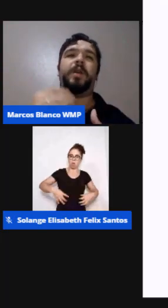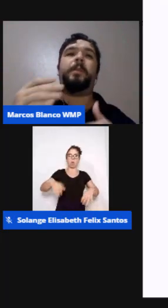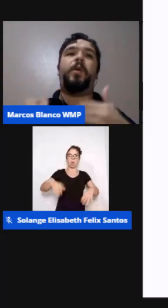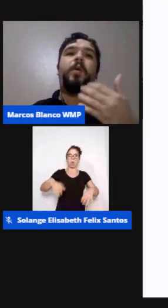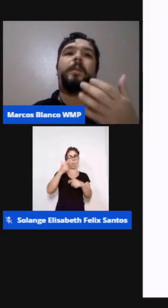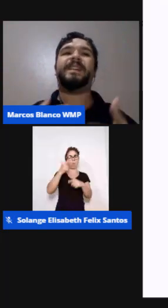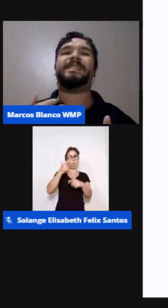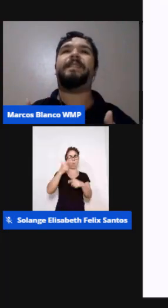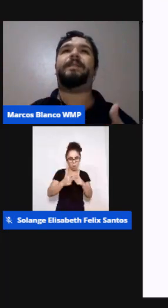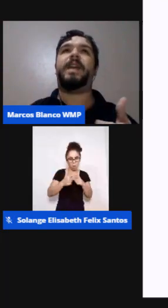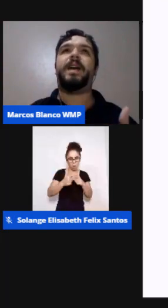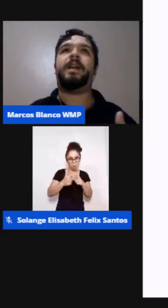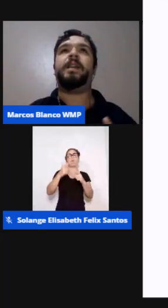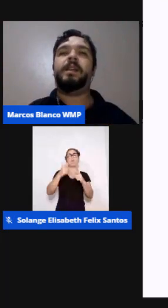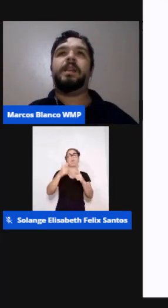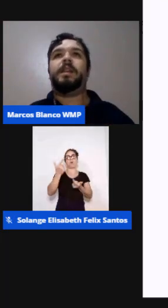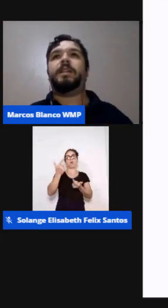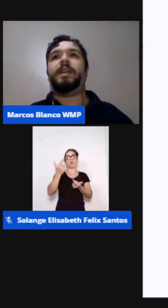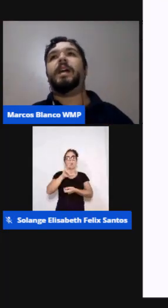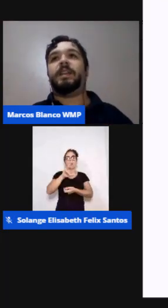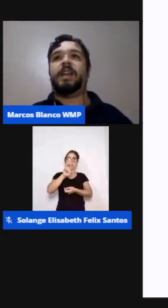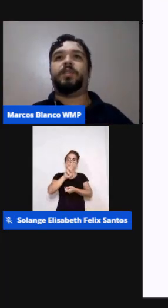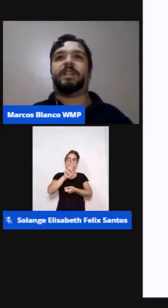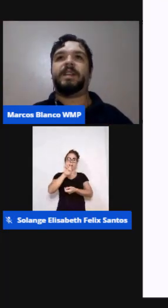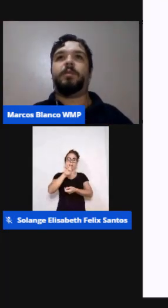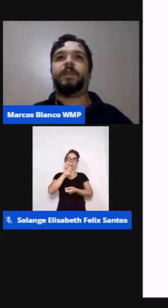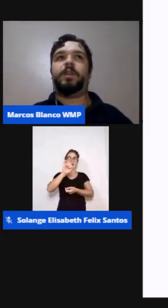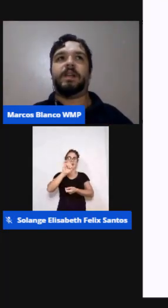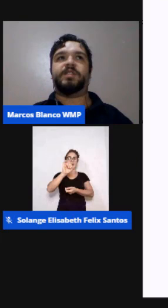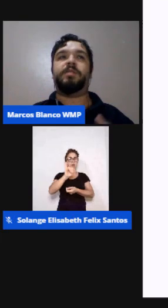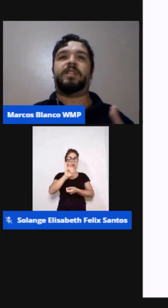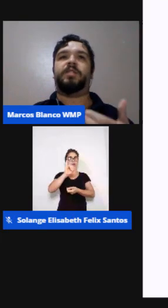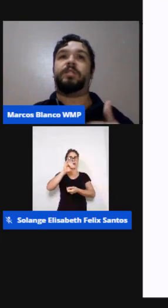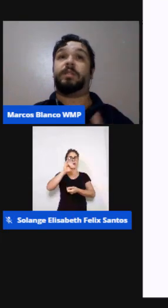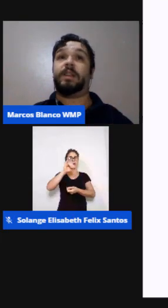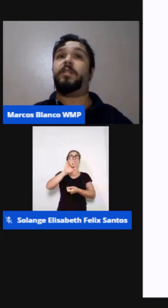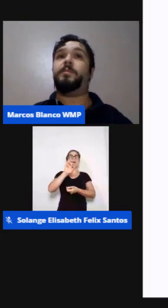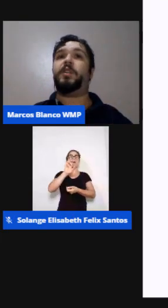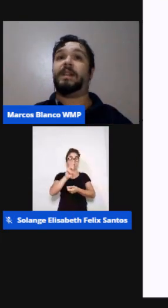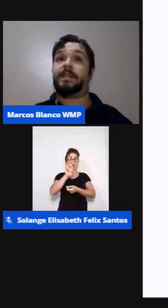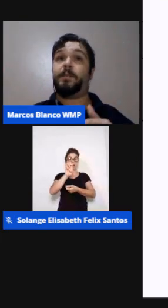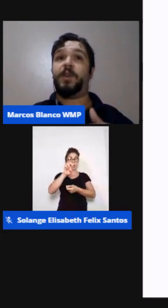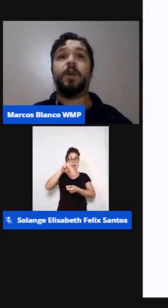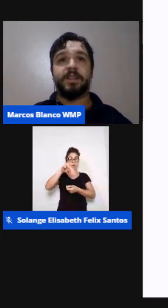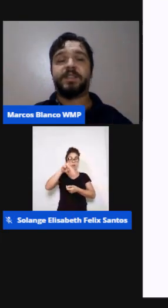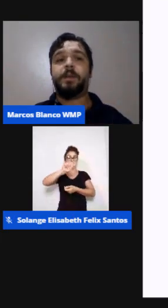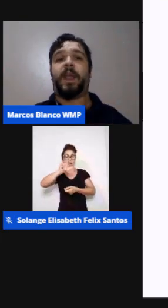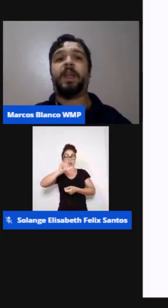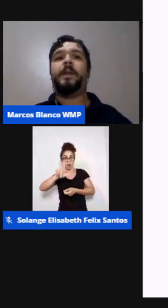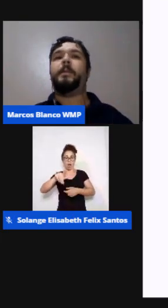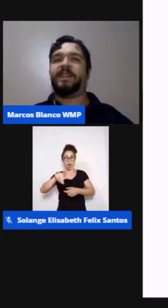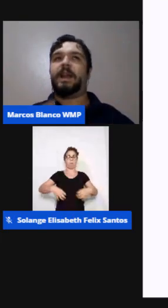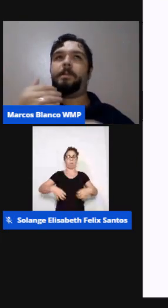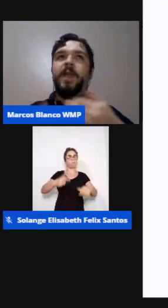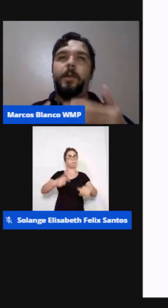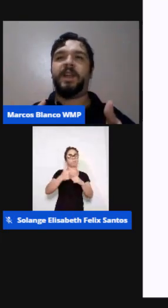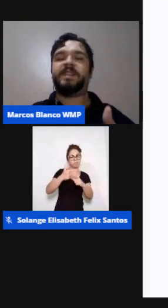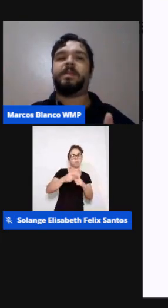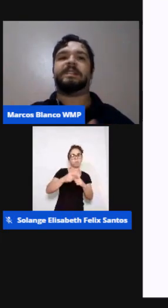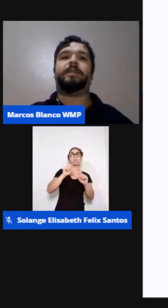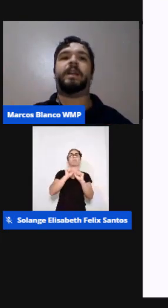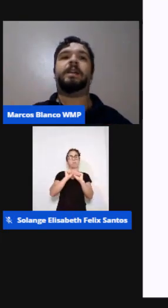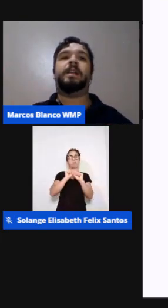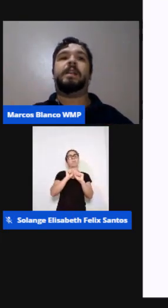infelizmente, ao óbito. Então, ela é um pouco mais severa que as outras arboviroses. Não que as outras não tenham sua importância, são perigosas também, mas